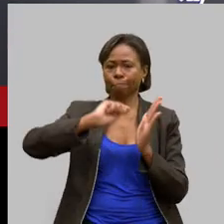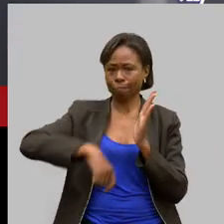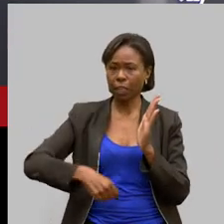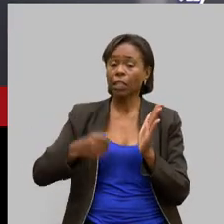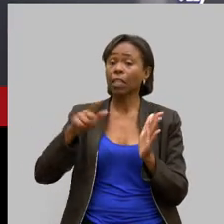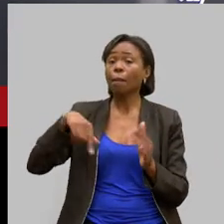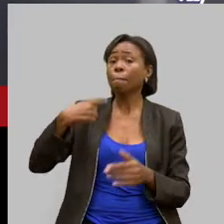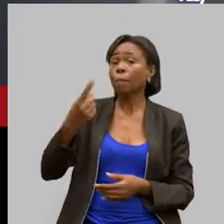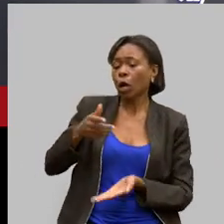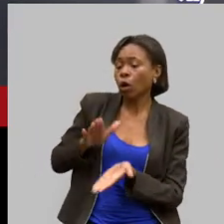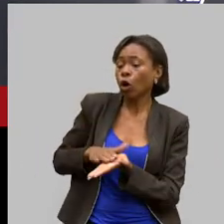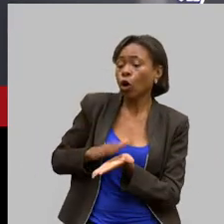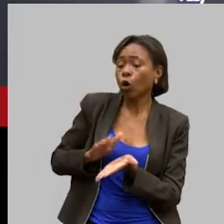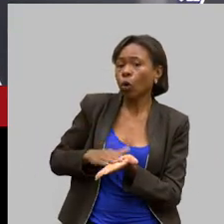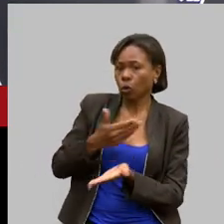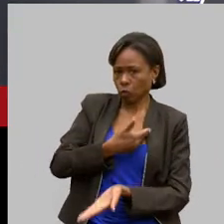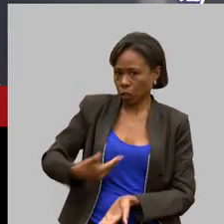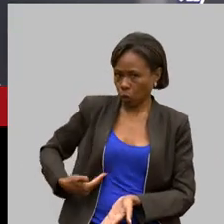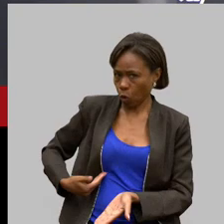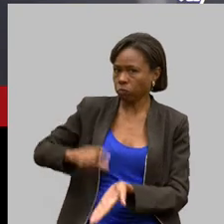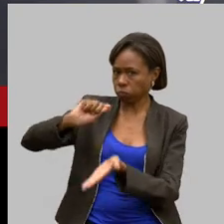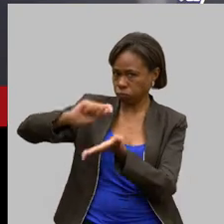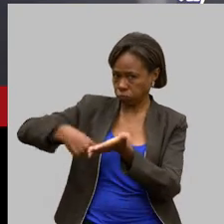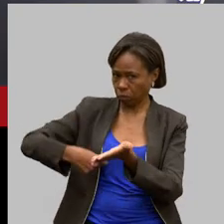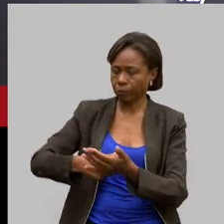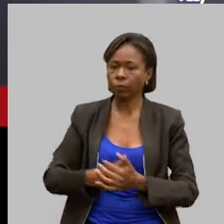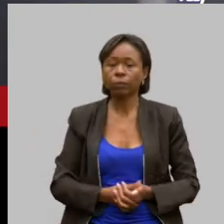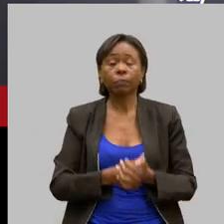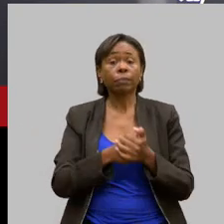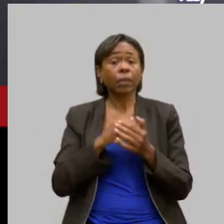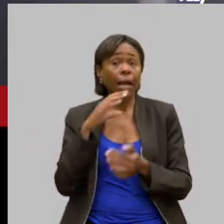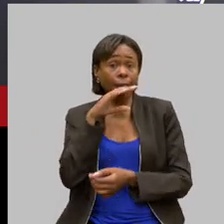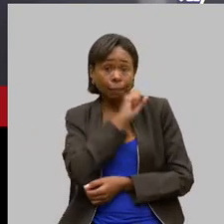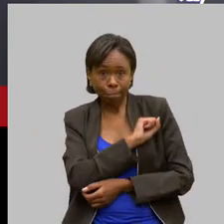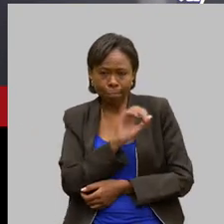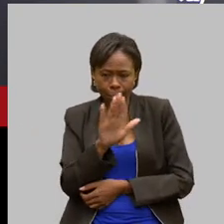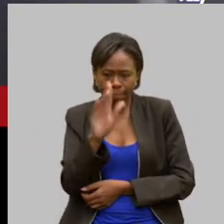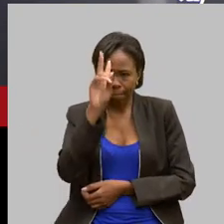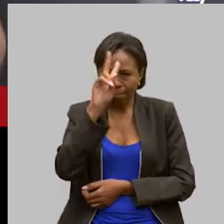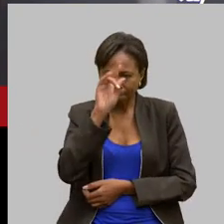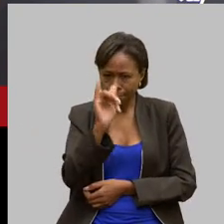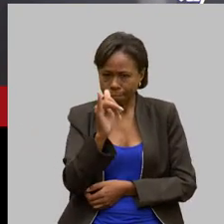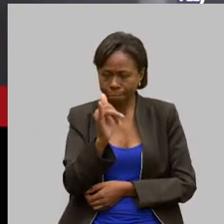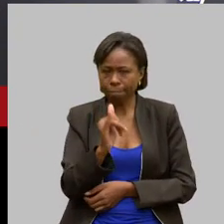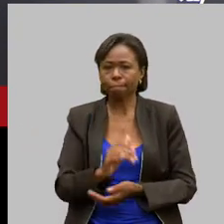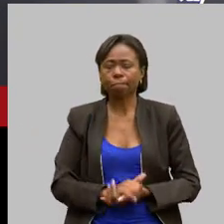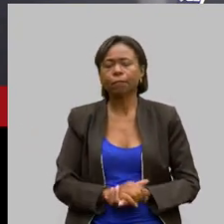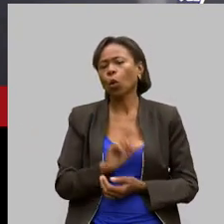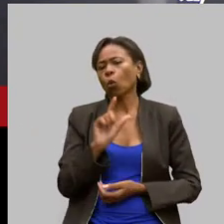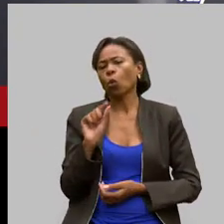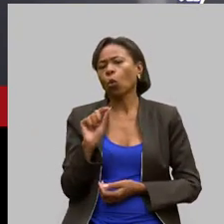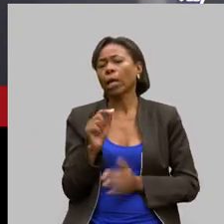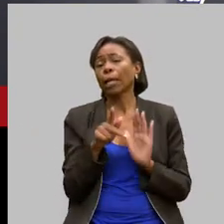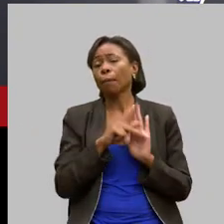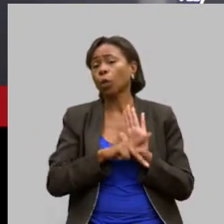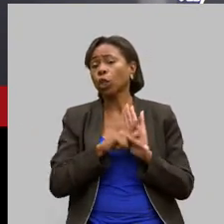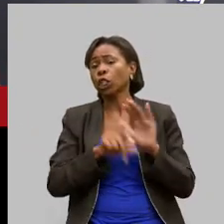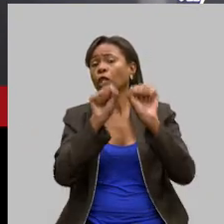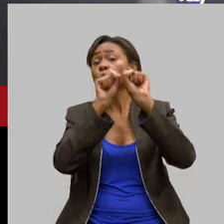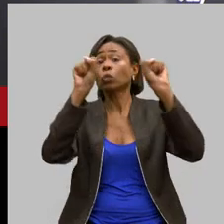governador a sanção rápidamente gente só para lembrar todo mundo o que que tá no projeto do